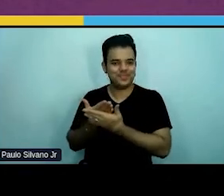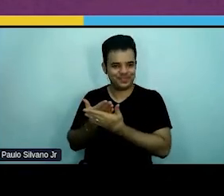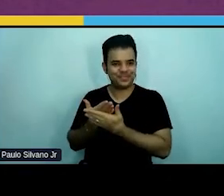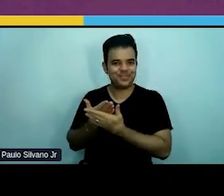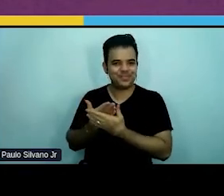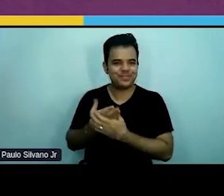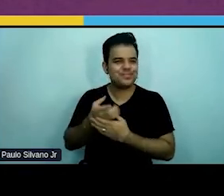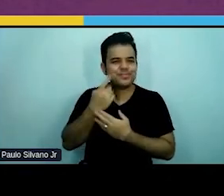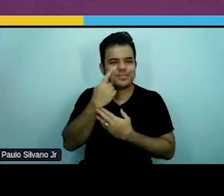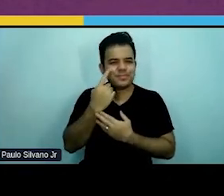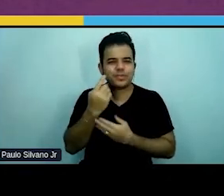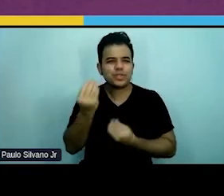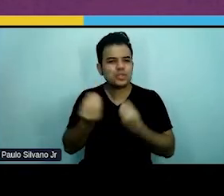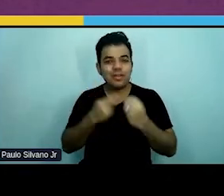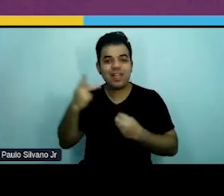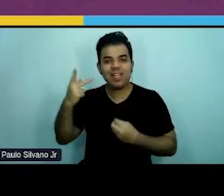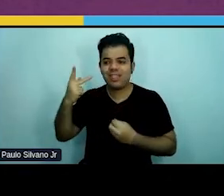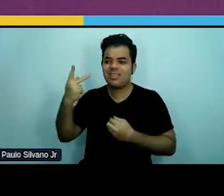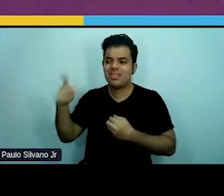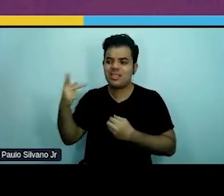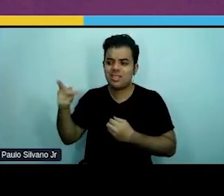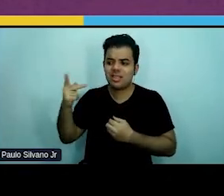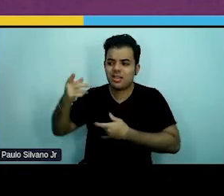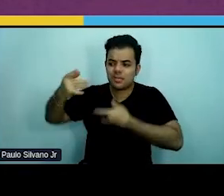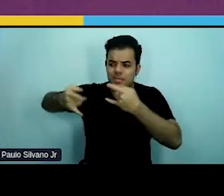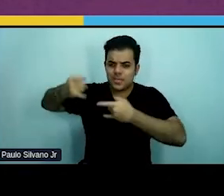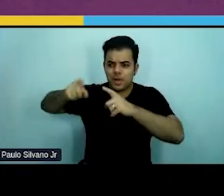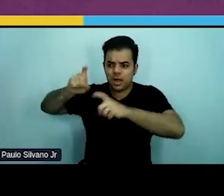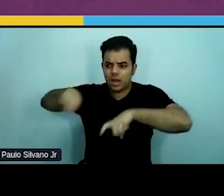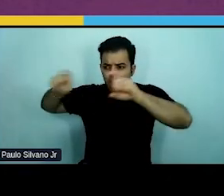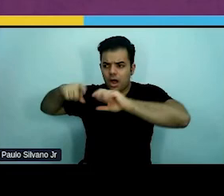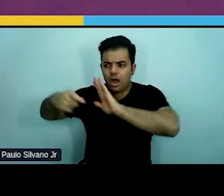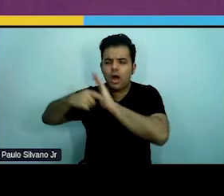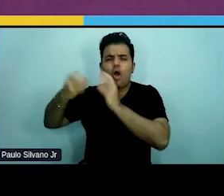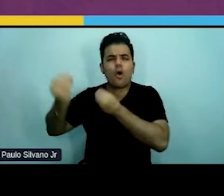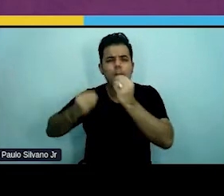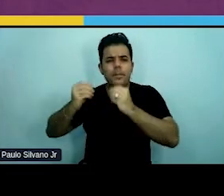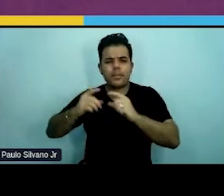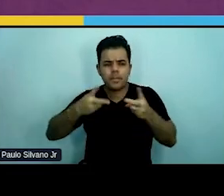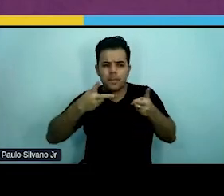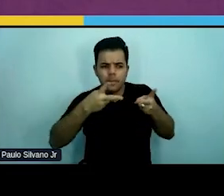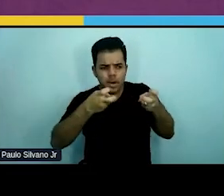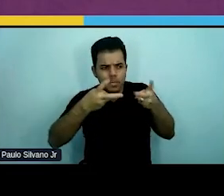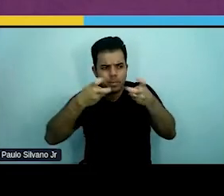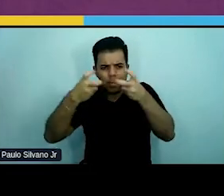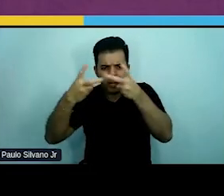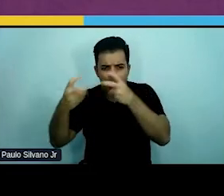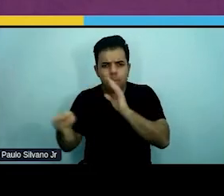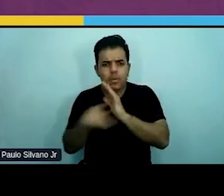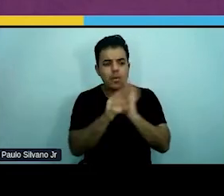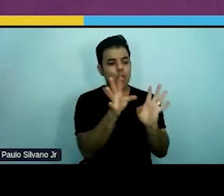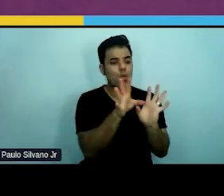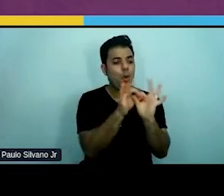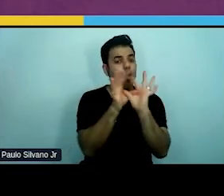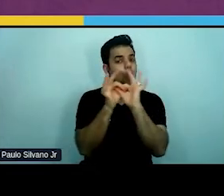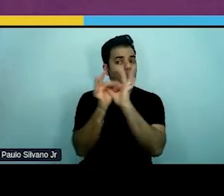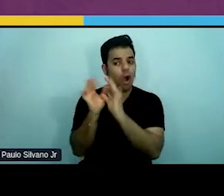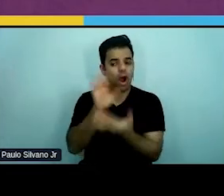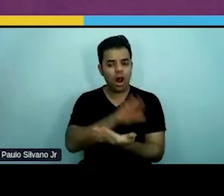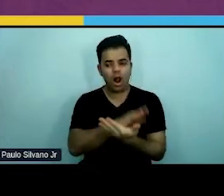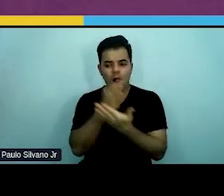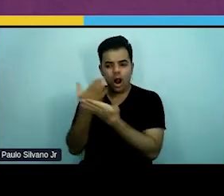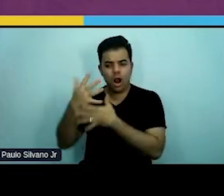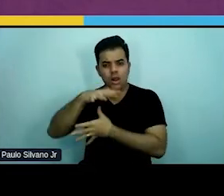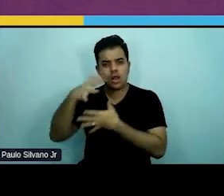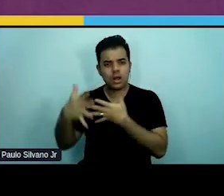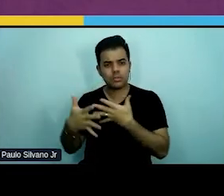E aí, né, como é que uma máquina ela poderia ter aí a capacidade de entender contexto, né, de tradução?